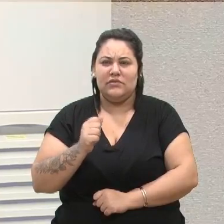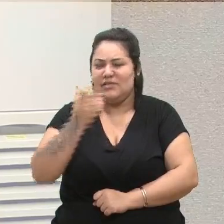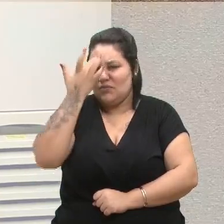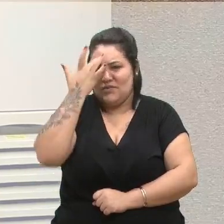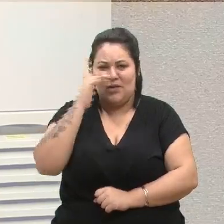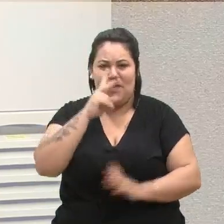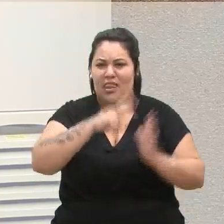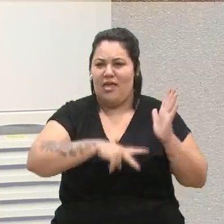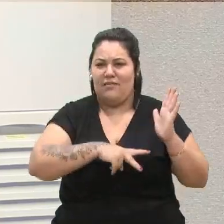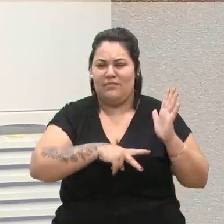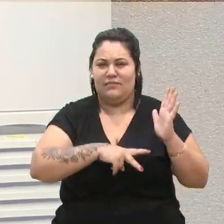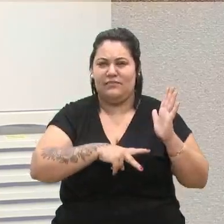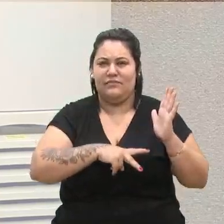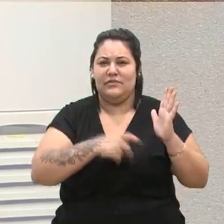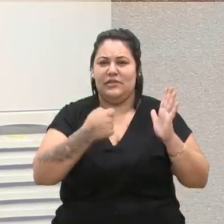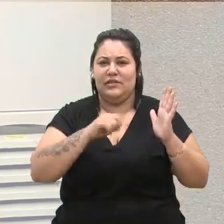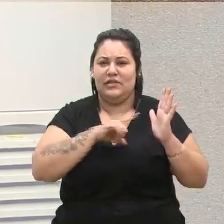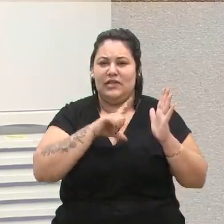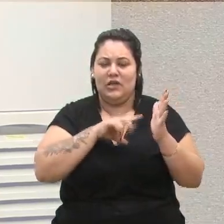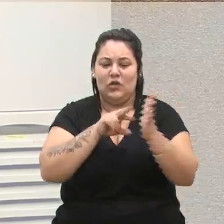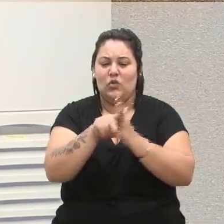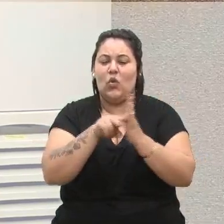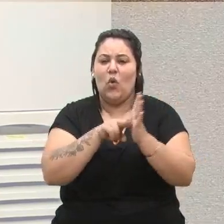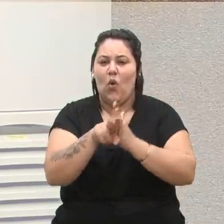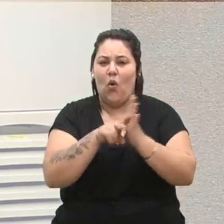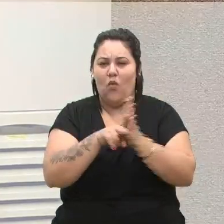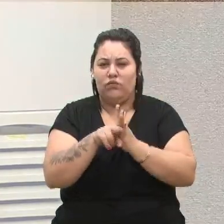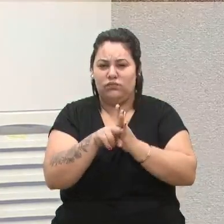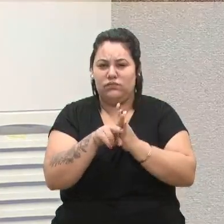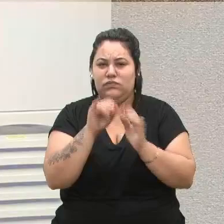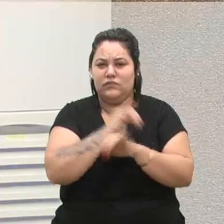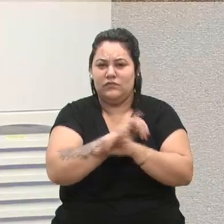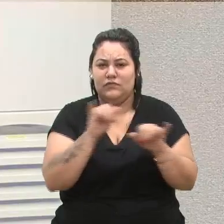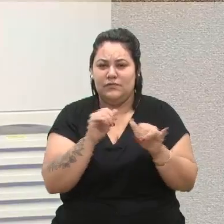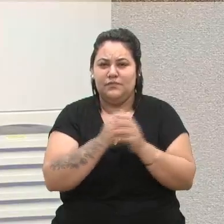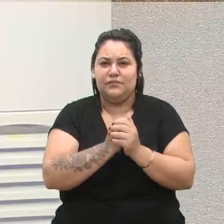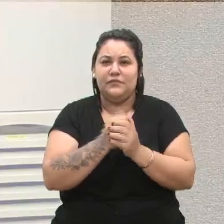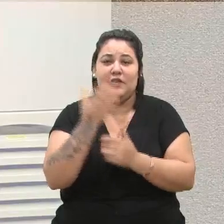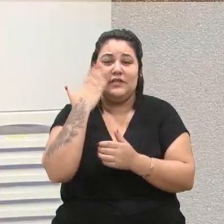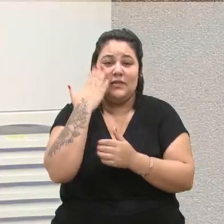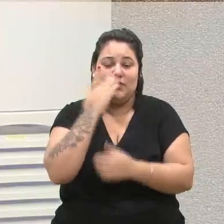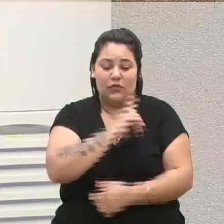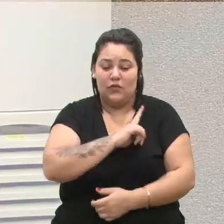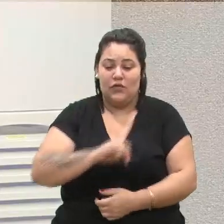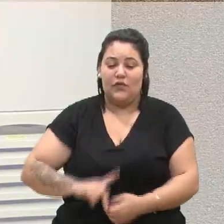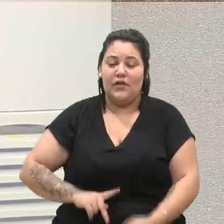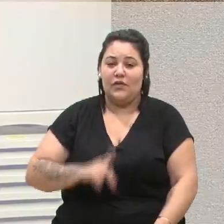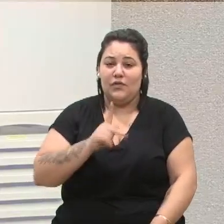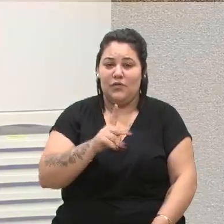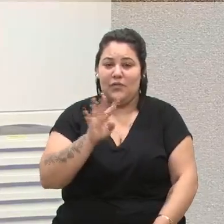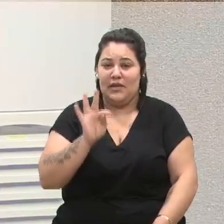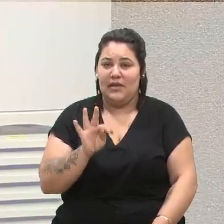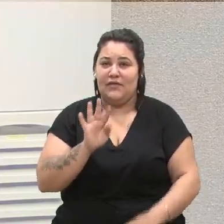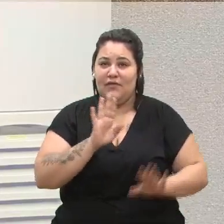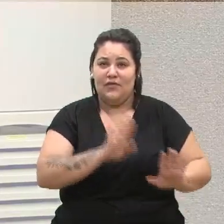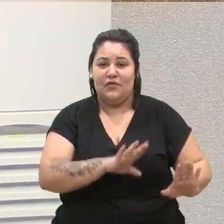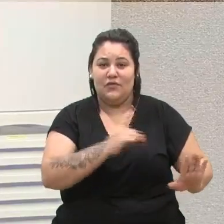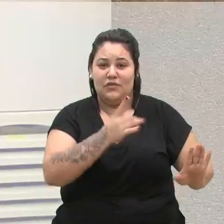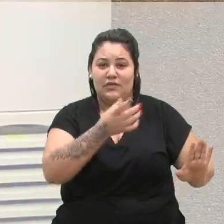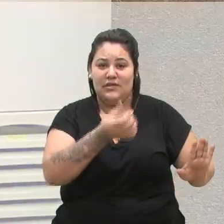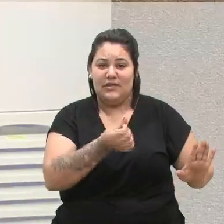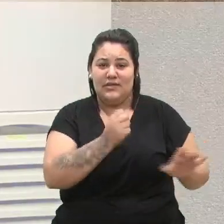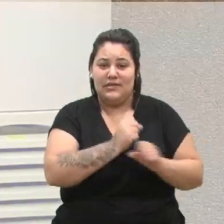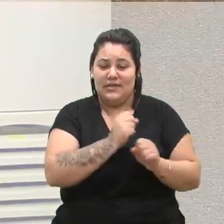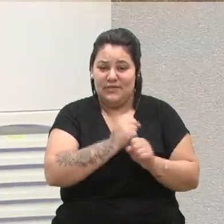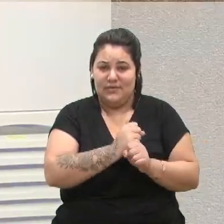Os dados estão no Google. E a gente sabe que o governo do PT ficou 16 anos no poder e esses analfabetos vêm